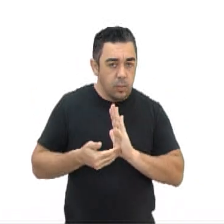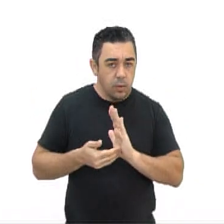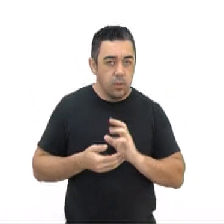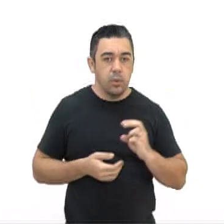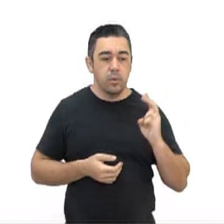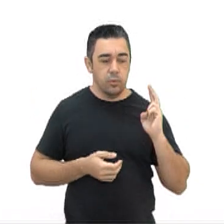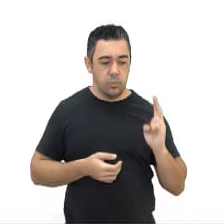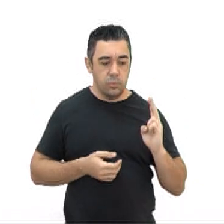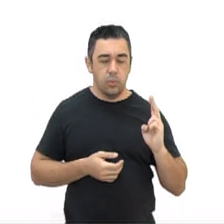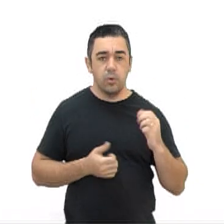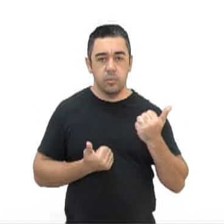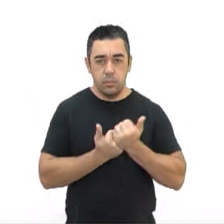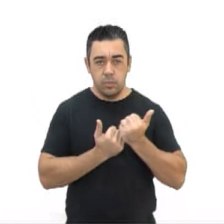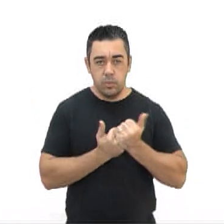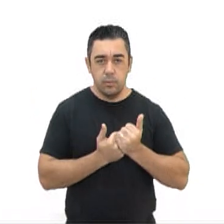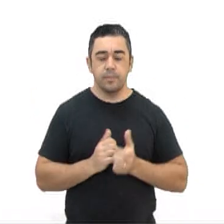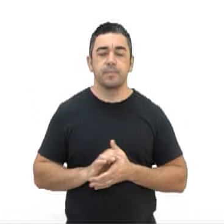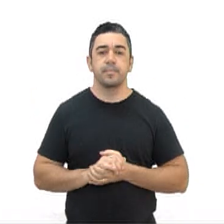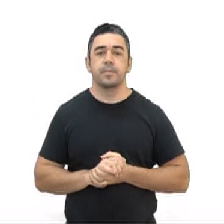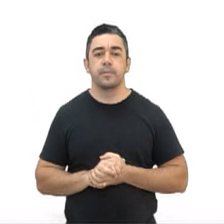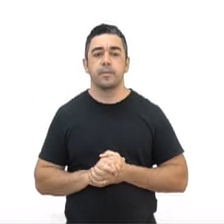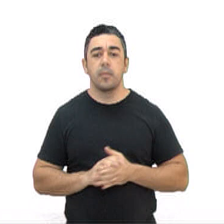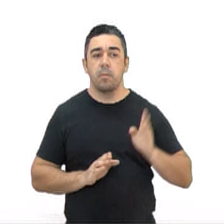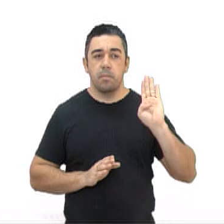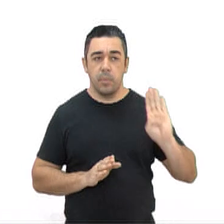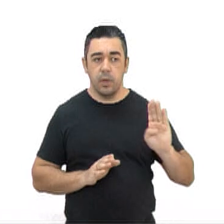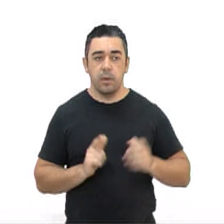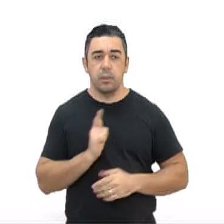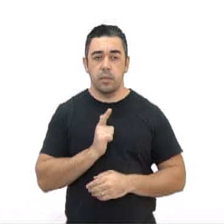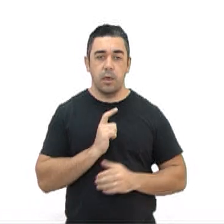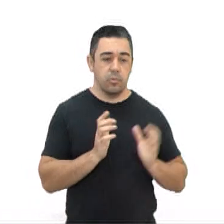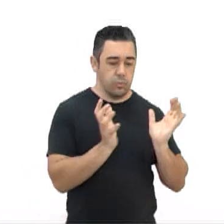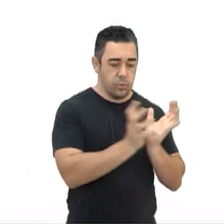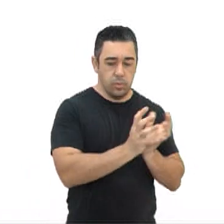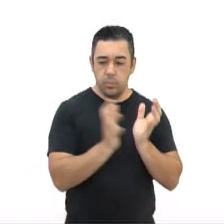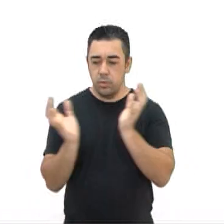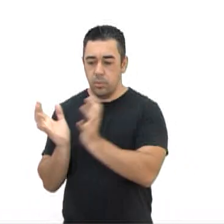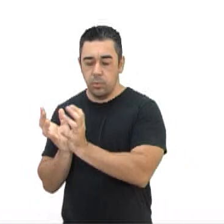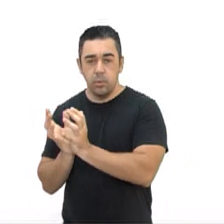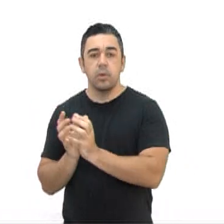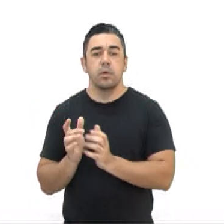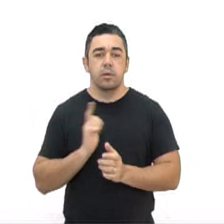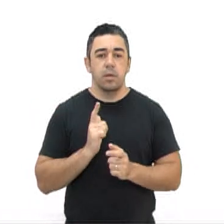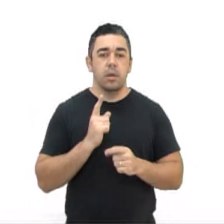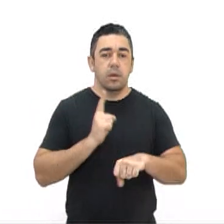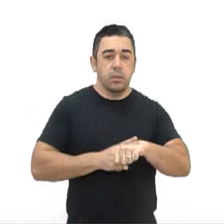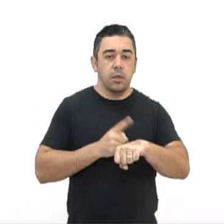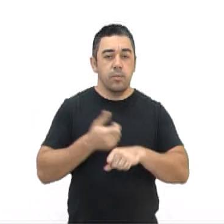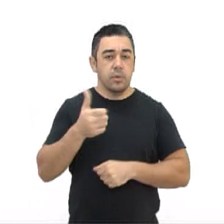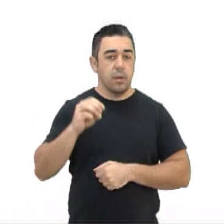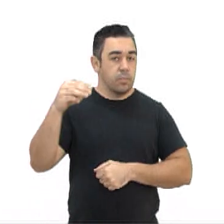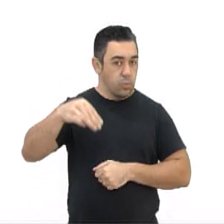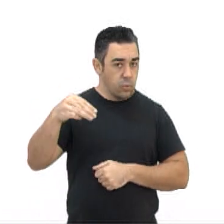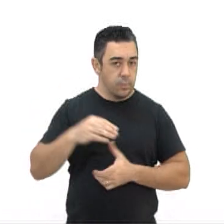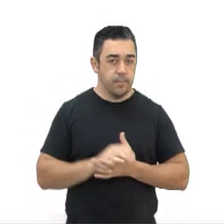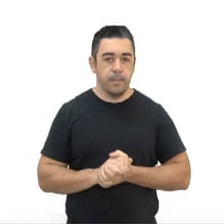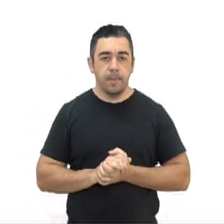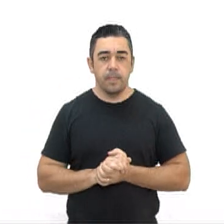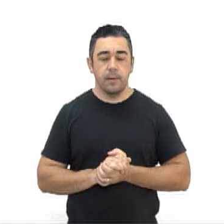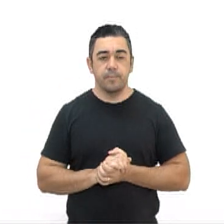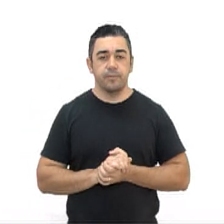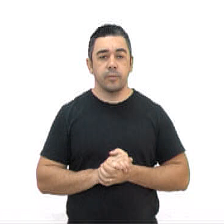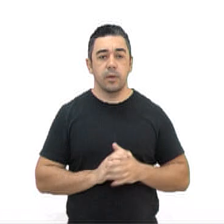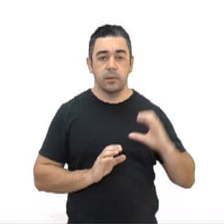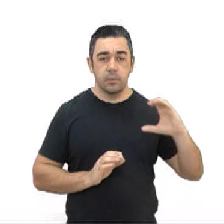2 reservas. Letra B. O jogo tem 2 tempos de 10 minutos cada. Letra C. Os atletas